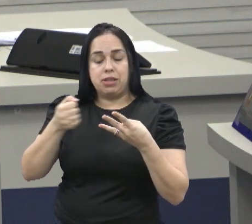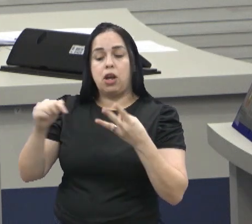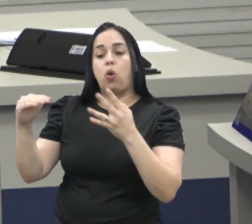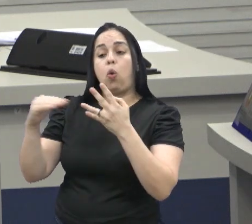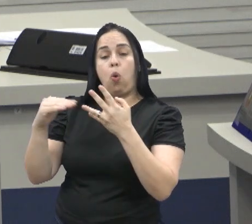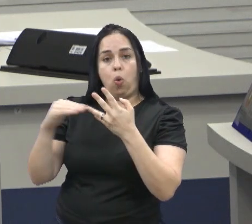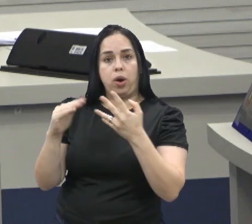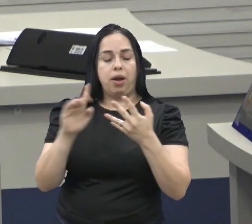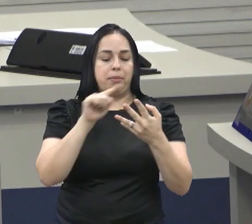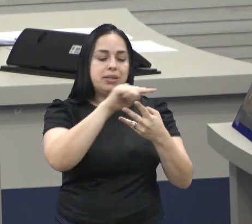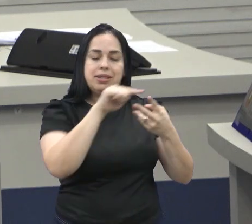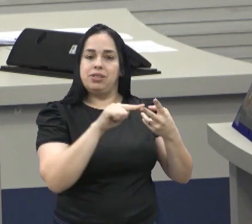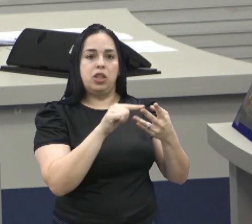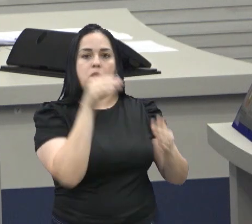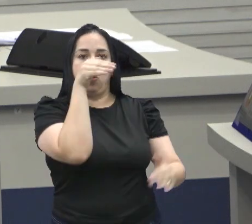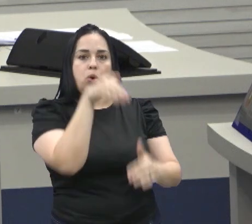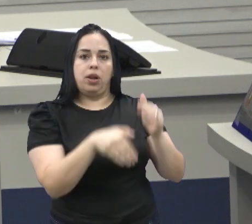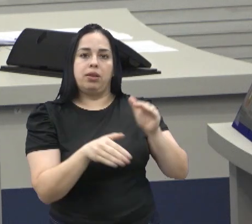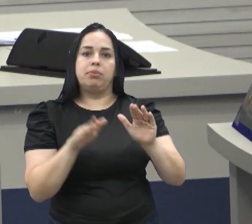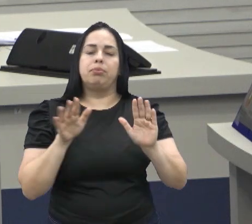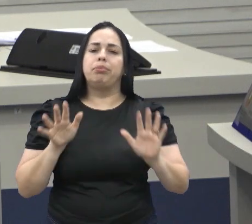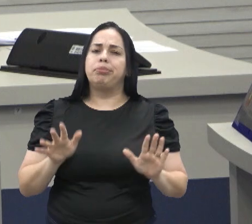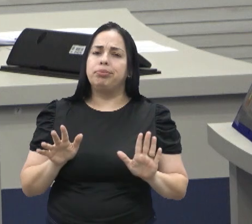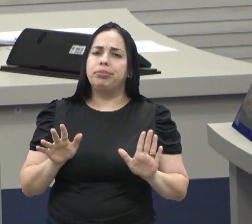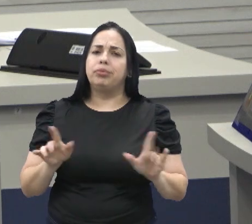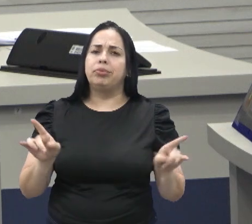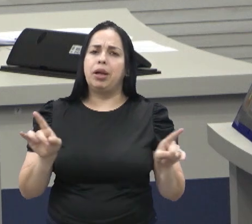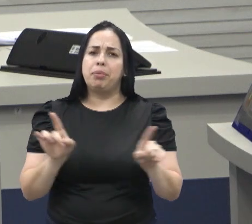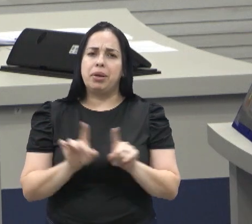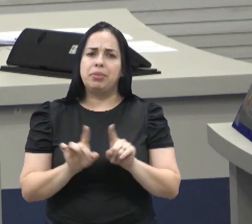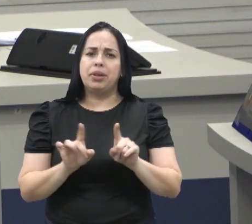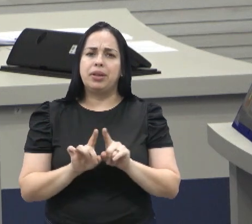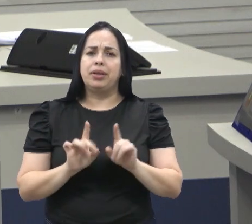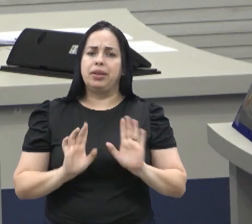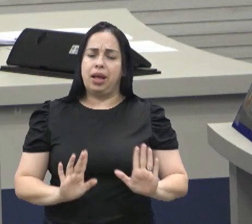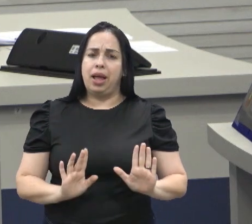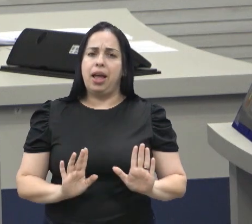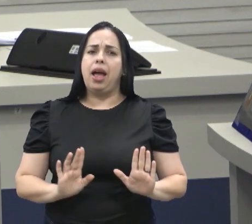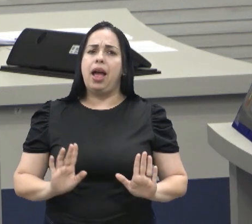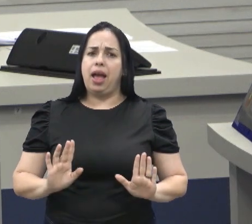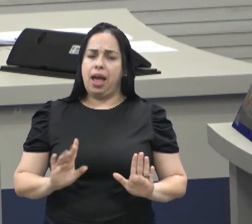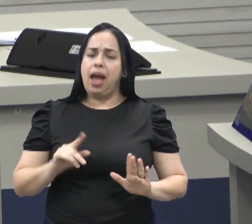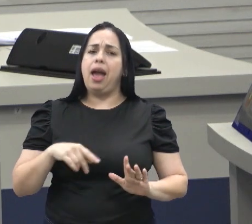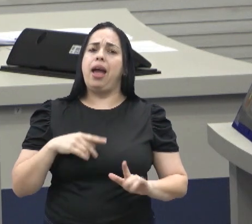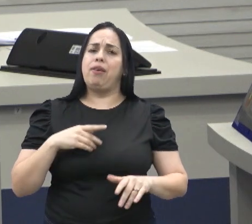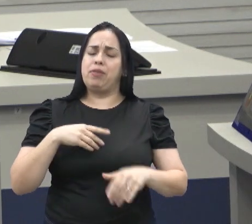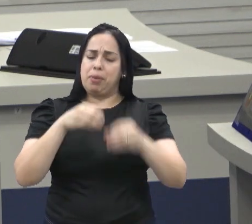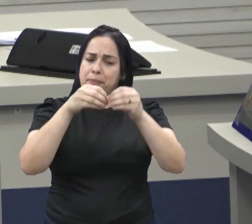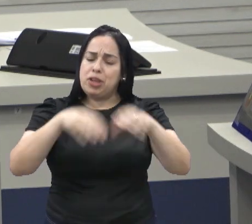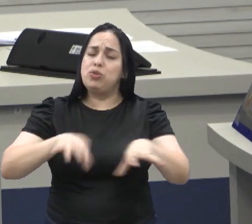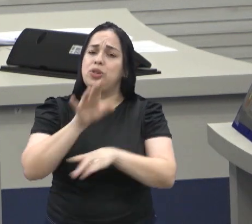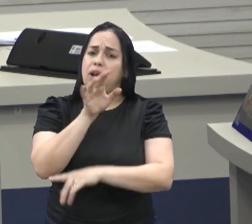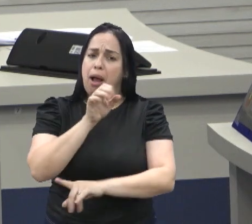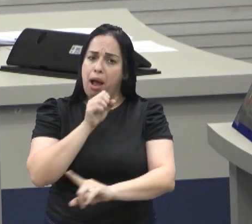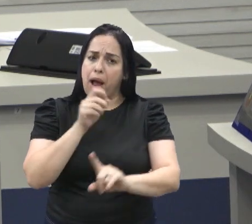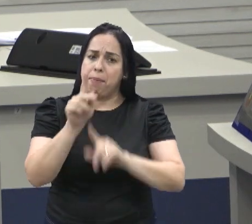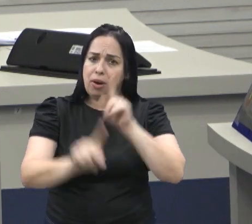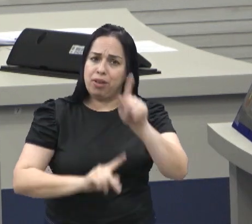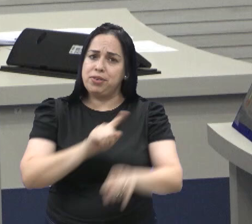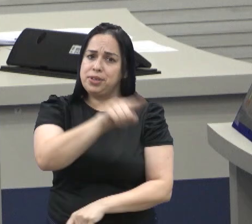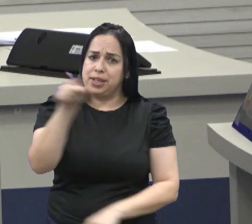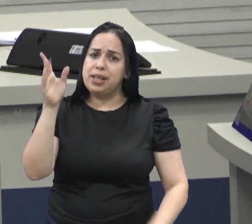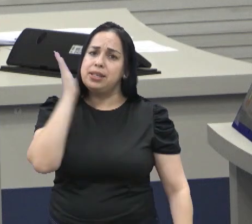aqui, essa conivência dentro dessa casa também, é de uma crueldade com a população que só Deus sabe. Eu não